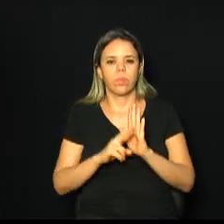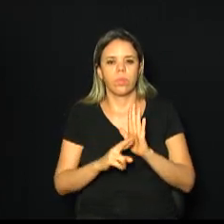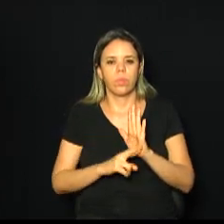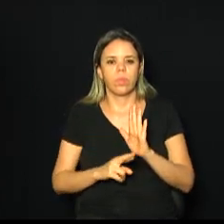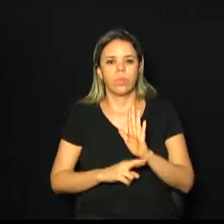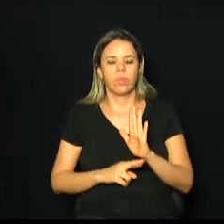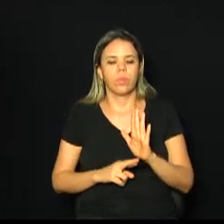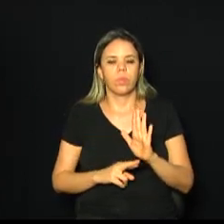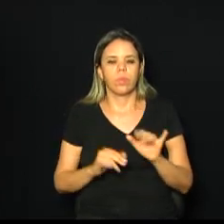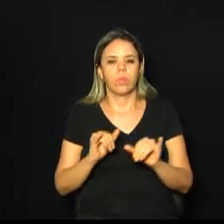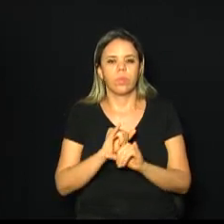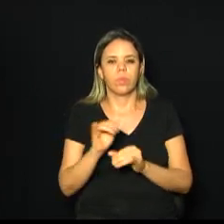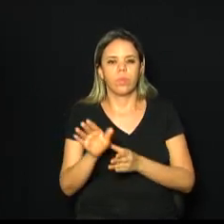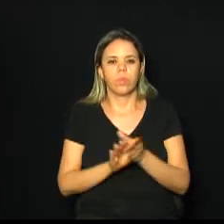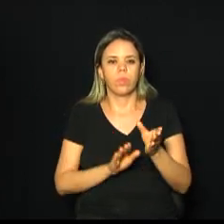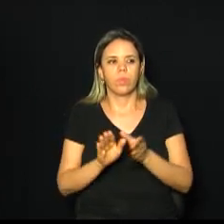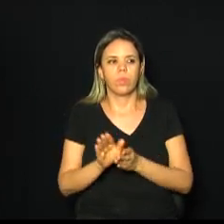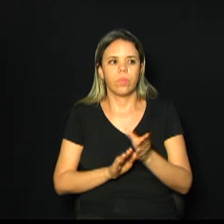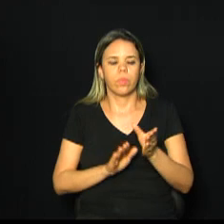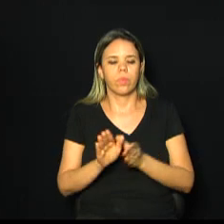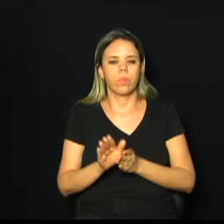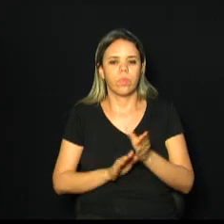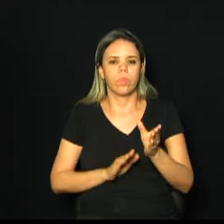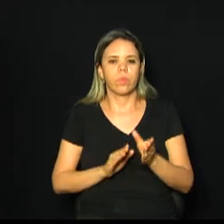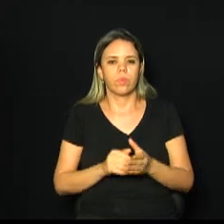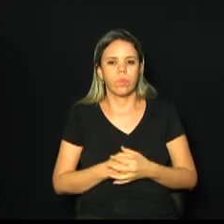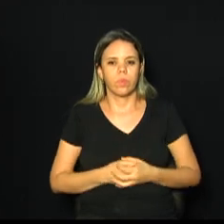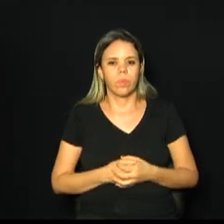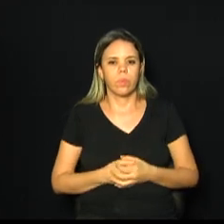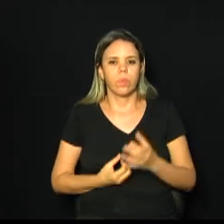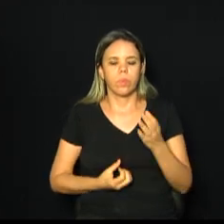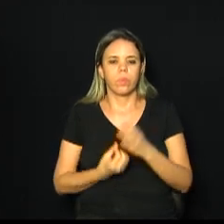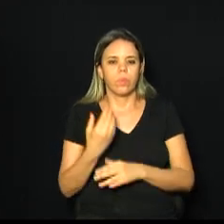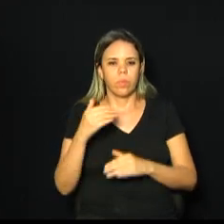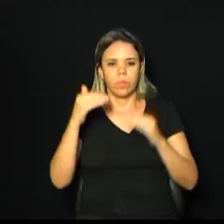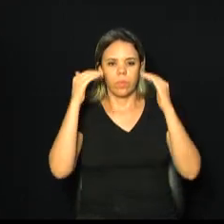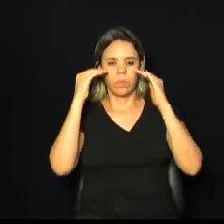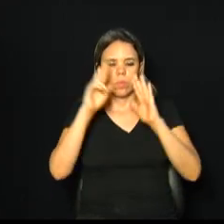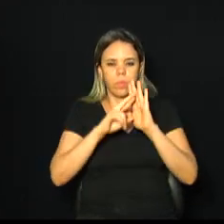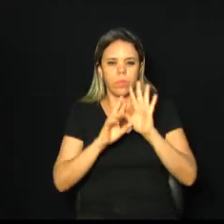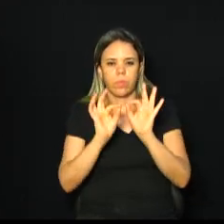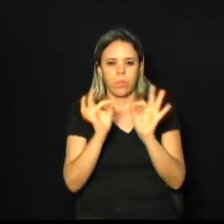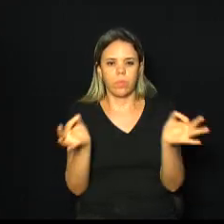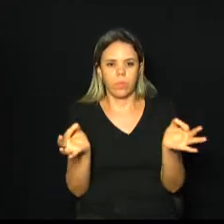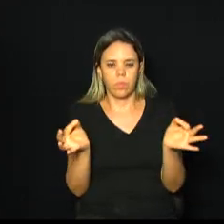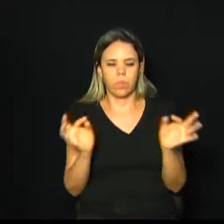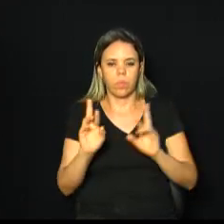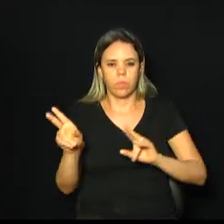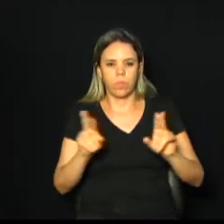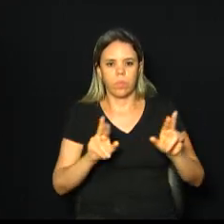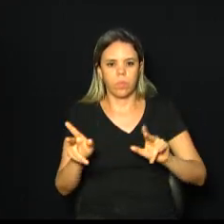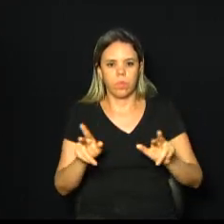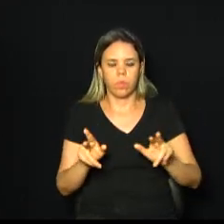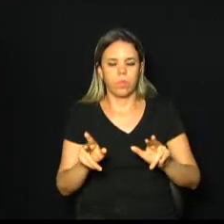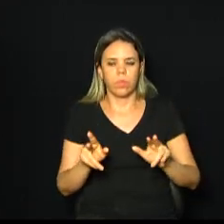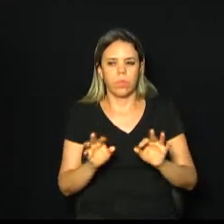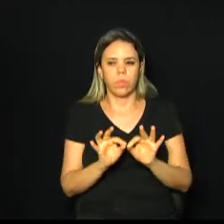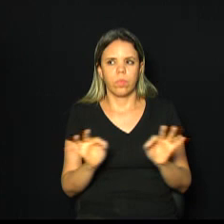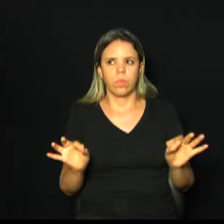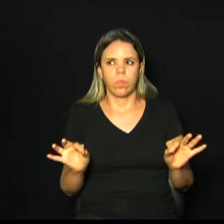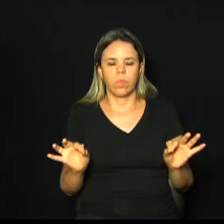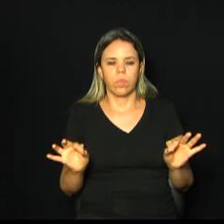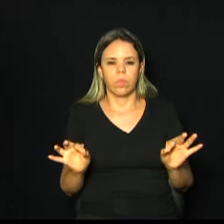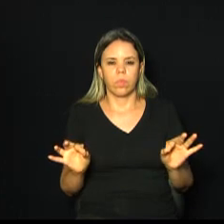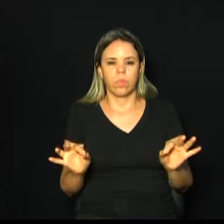eles vão orientar e criar procedimentos simplificados e diferenciados. Inclusive,